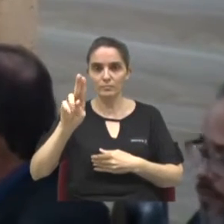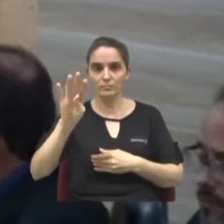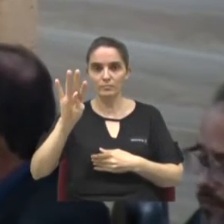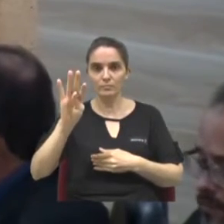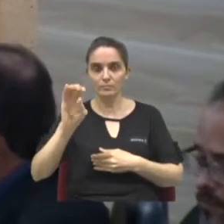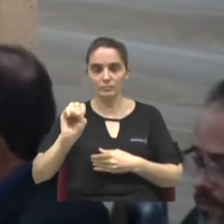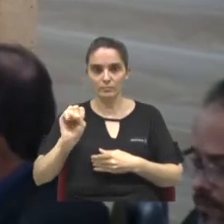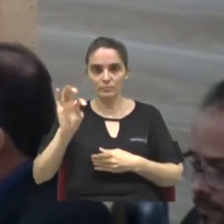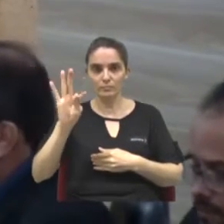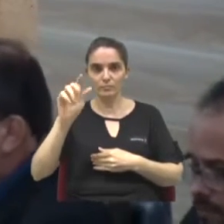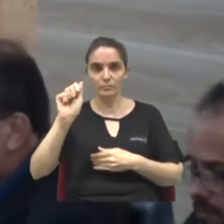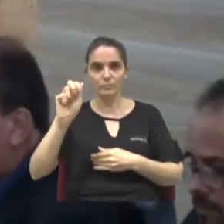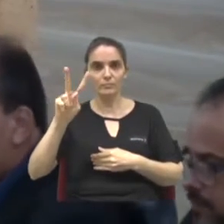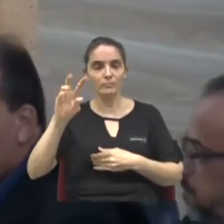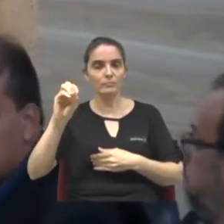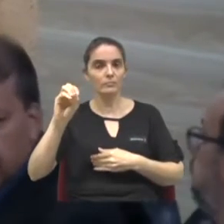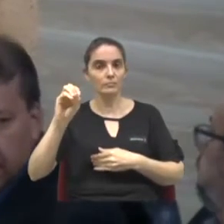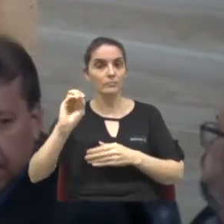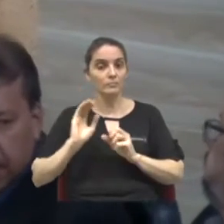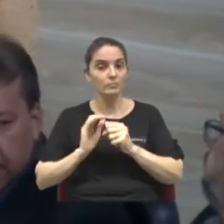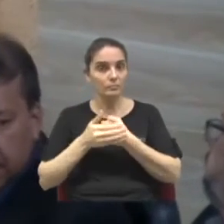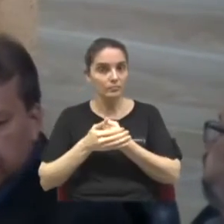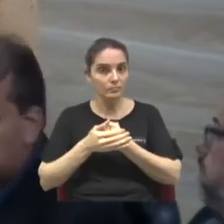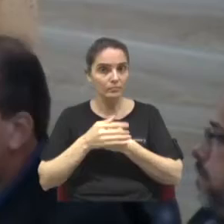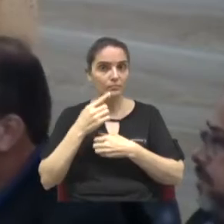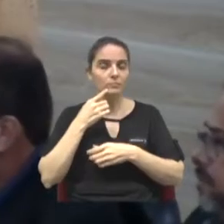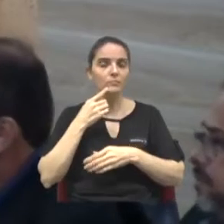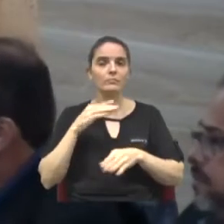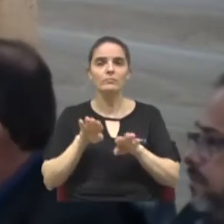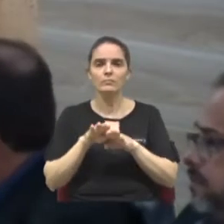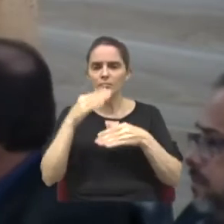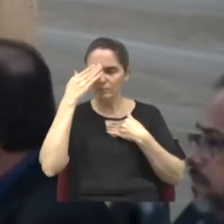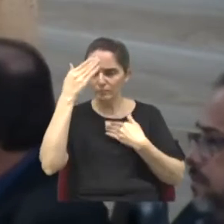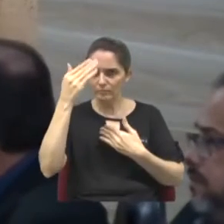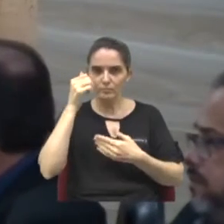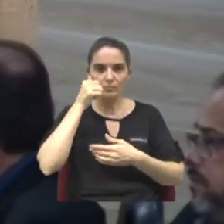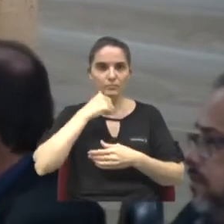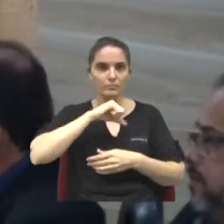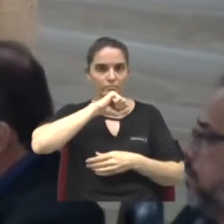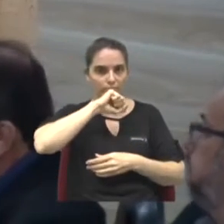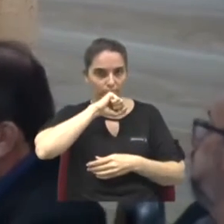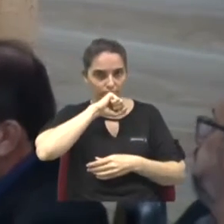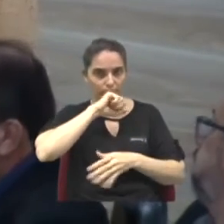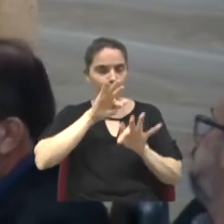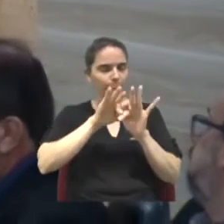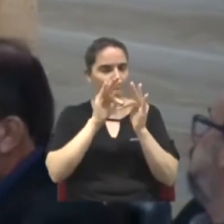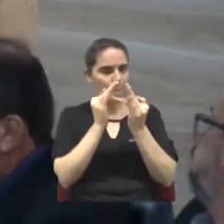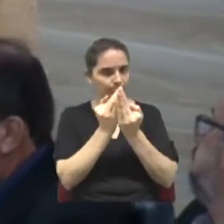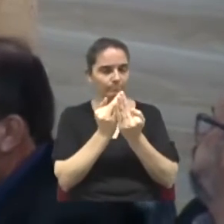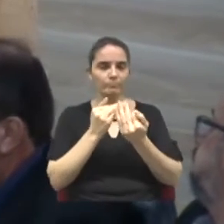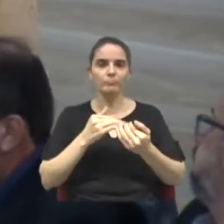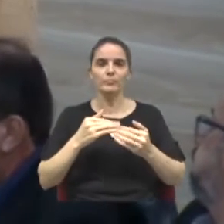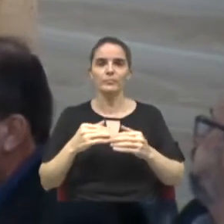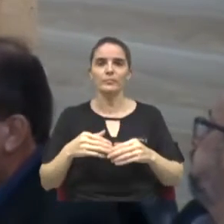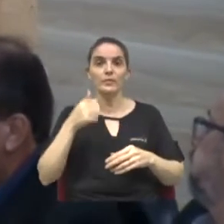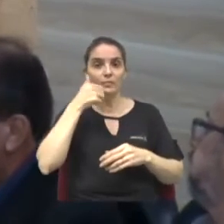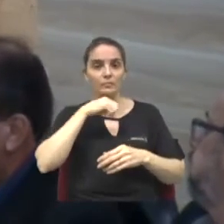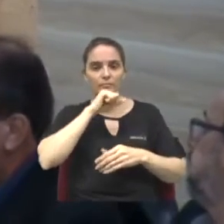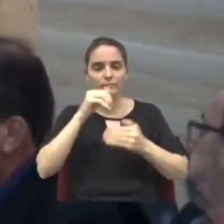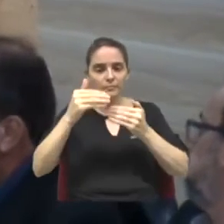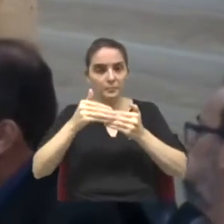me defendeu nesse processo. Agradecer minha família, minha esposa, que está ali no fundo, pelo apoio. Agradecer a população de